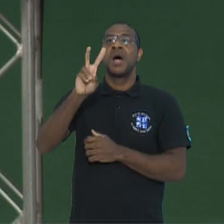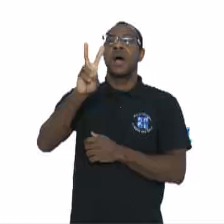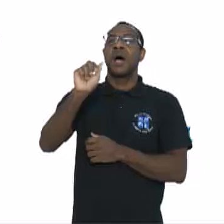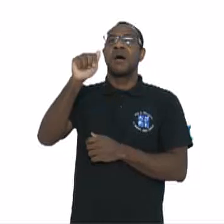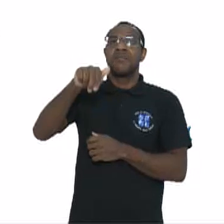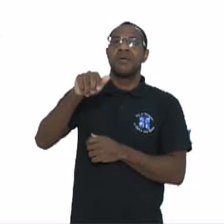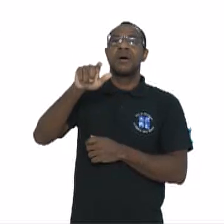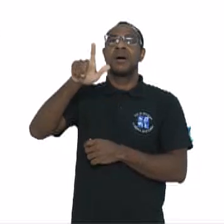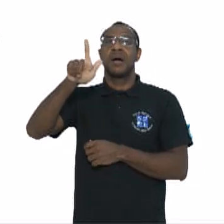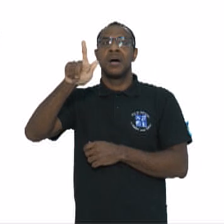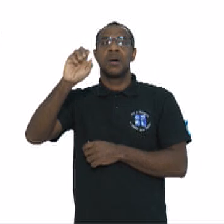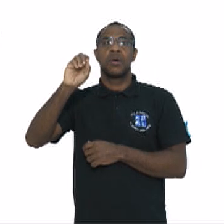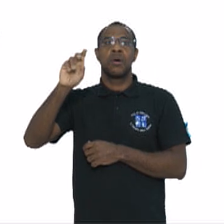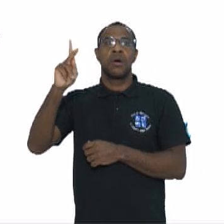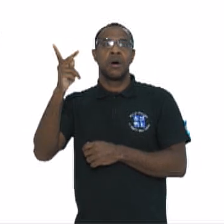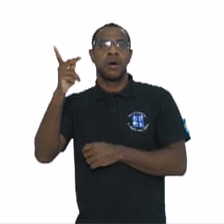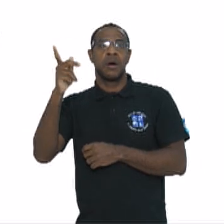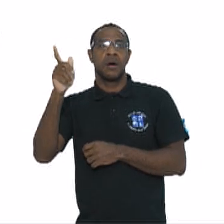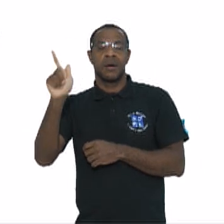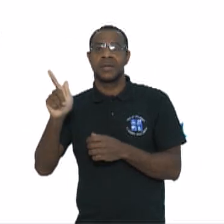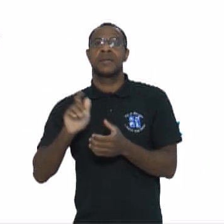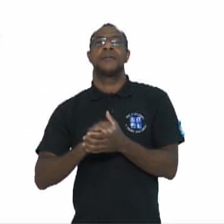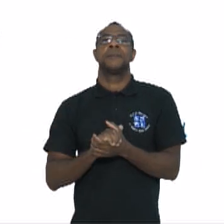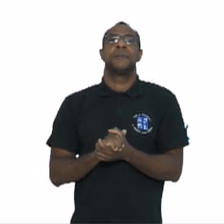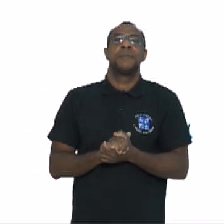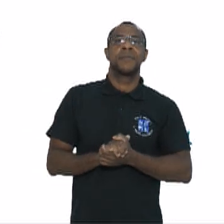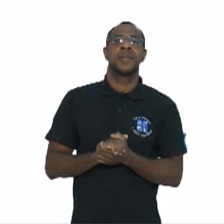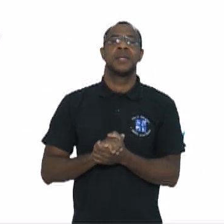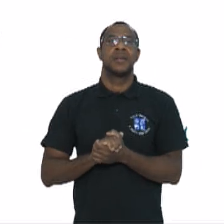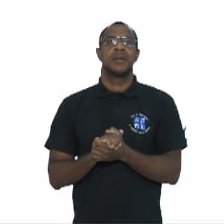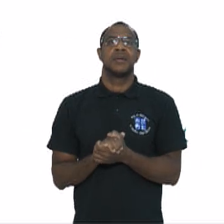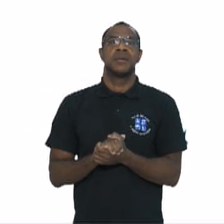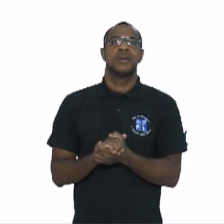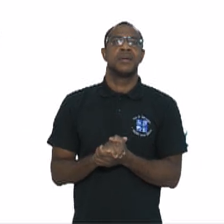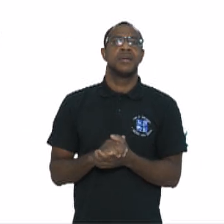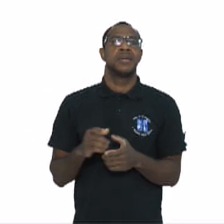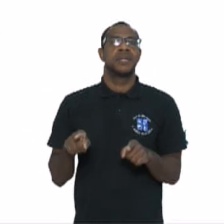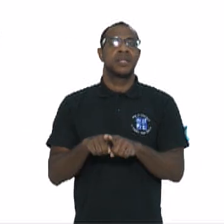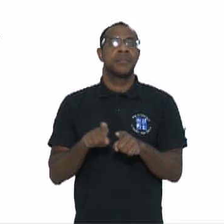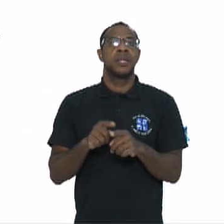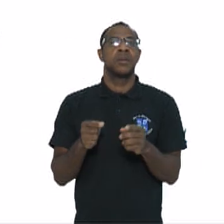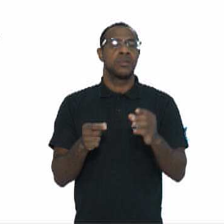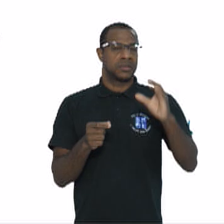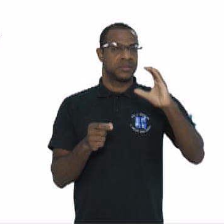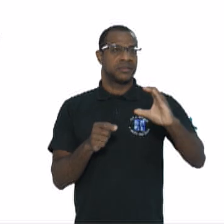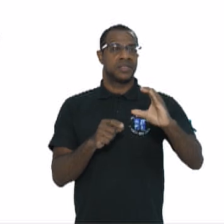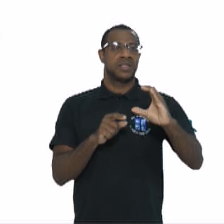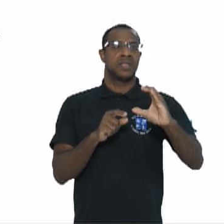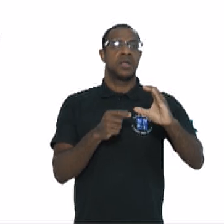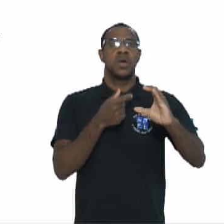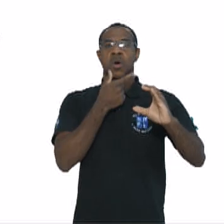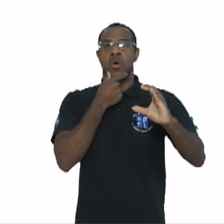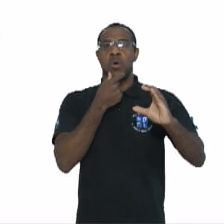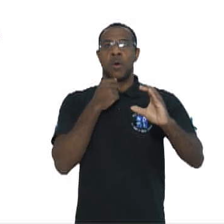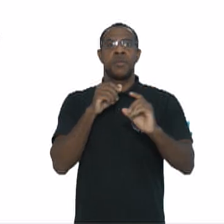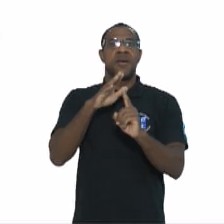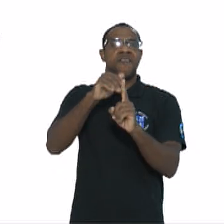E Oscar Wilde, né? Escritor britânico, que disse: cada